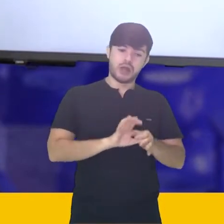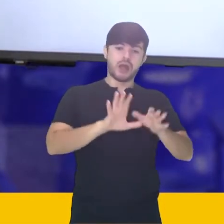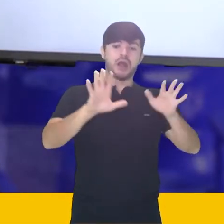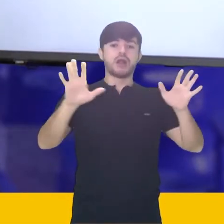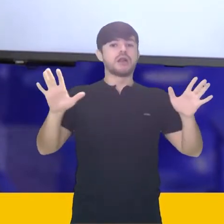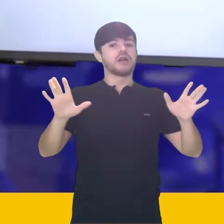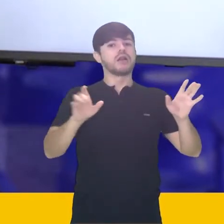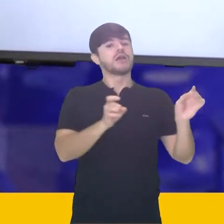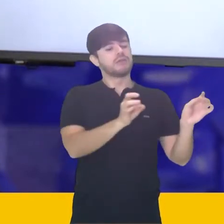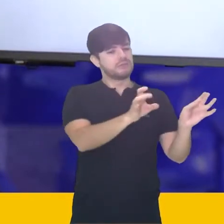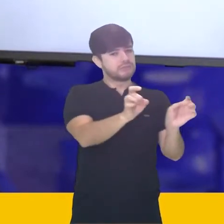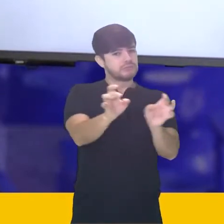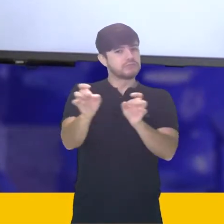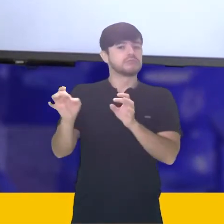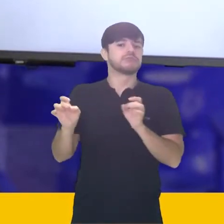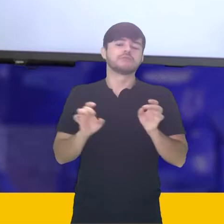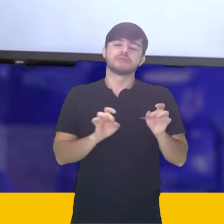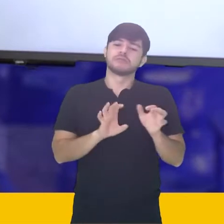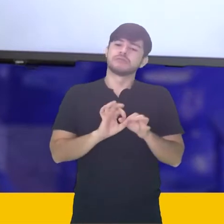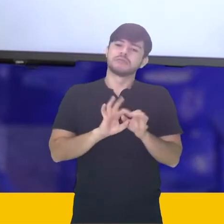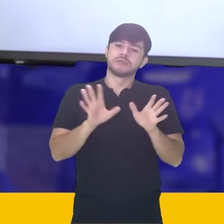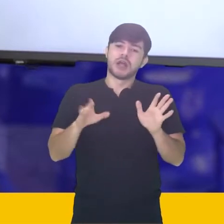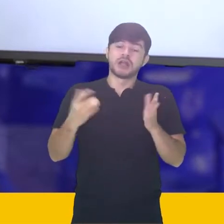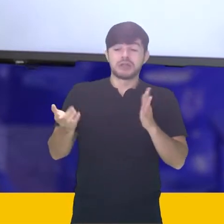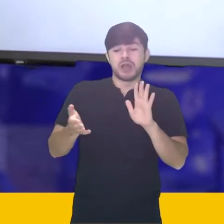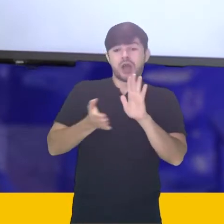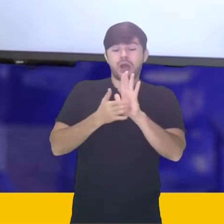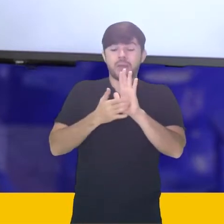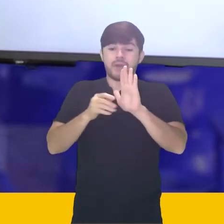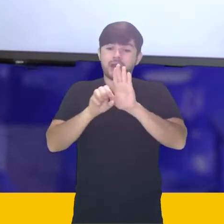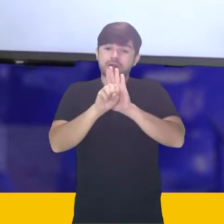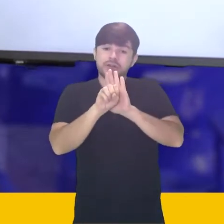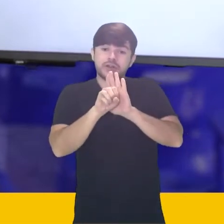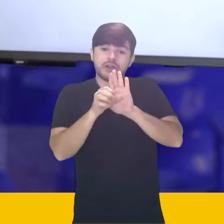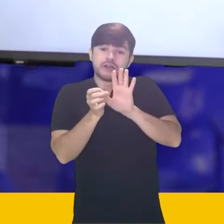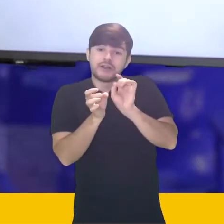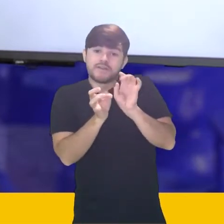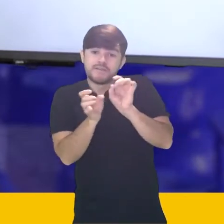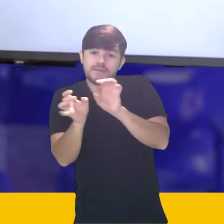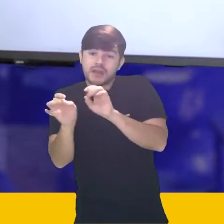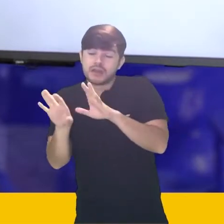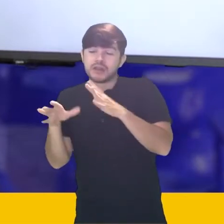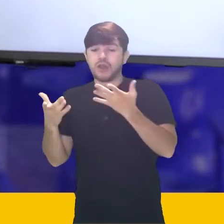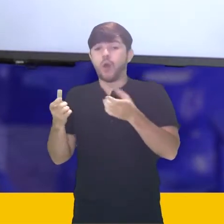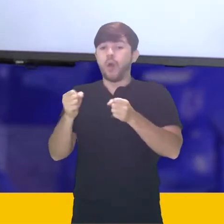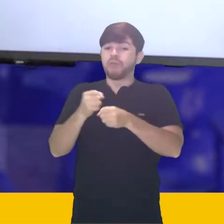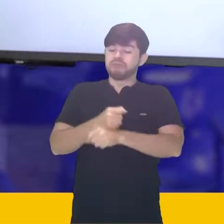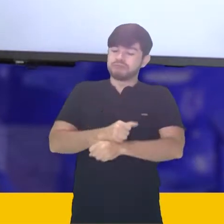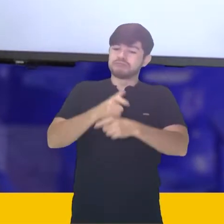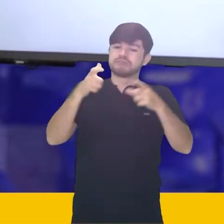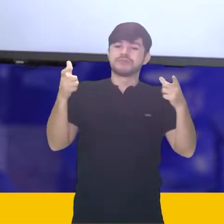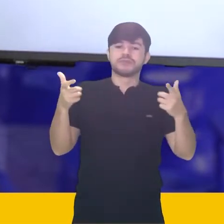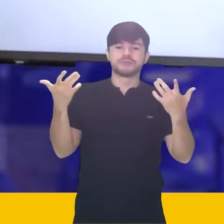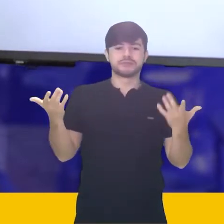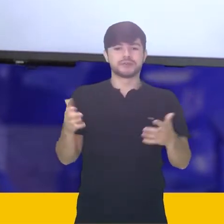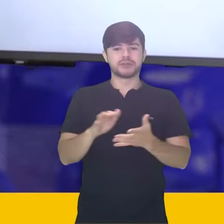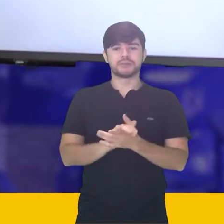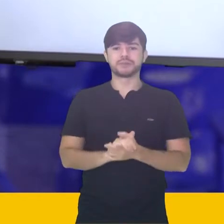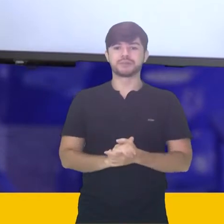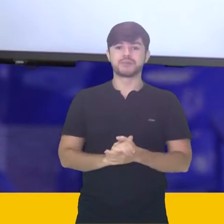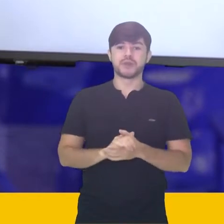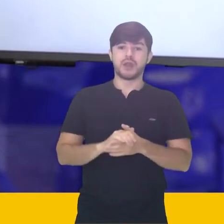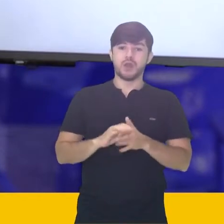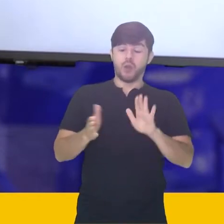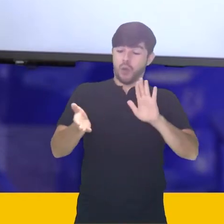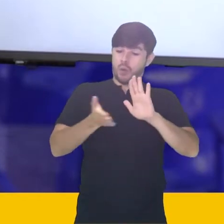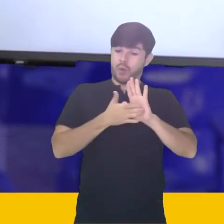partir dele mesmo, a partir da oferta e a partir da demanda. Então, o papel do Estado dentro do